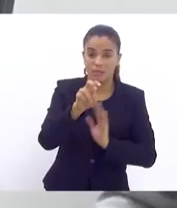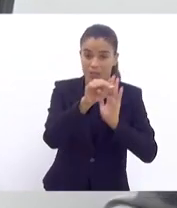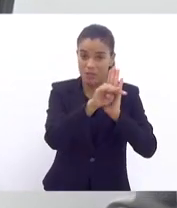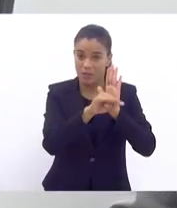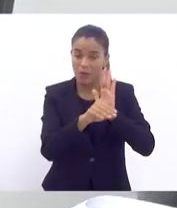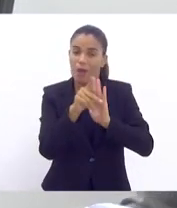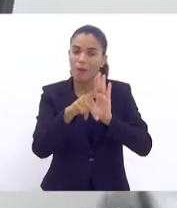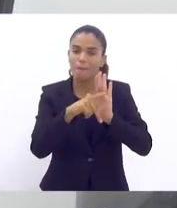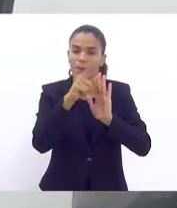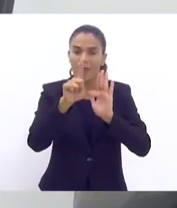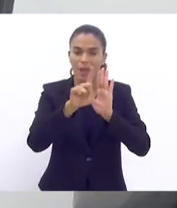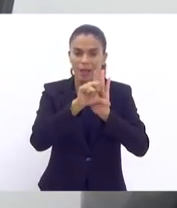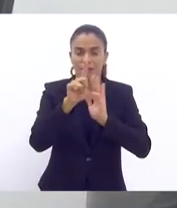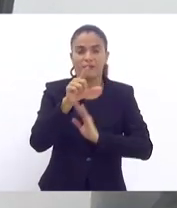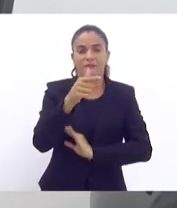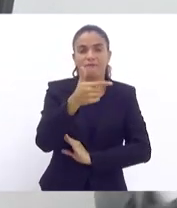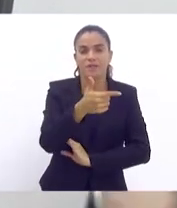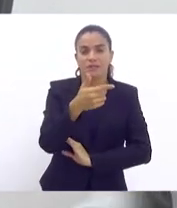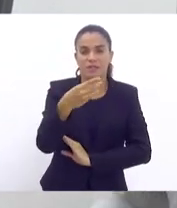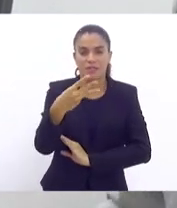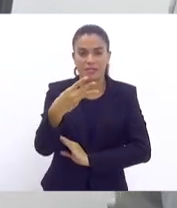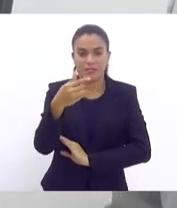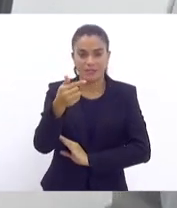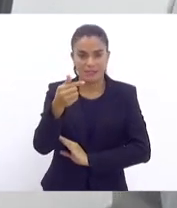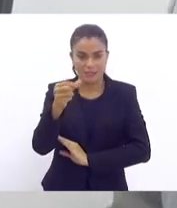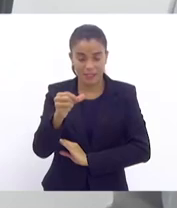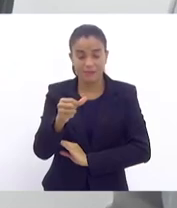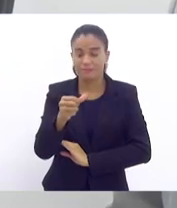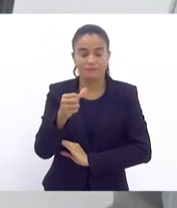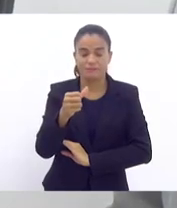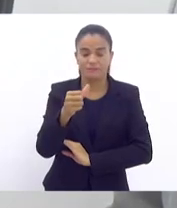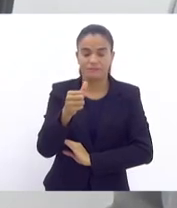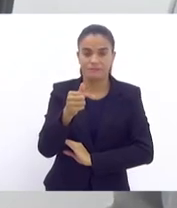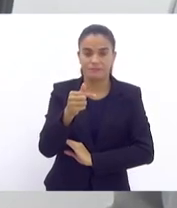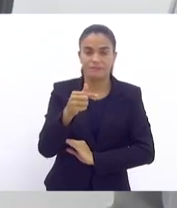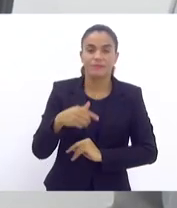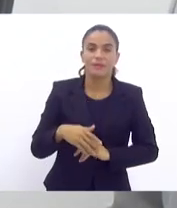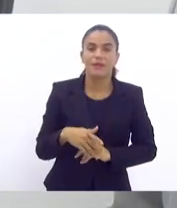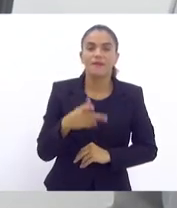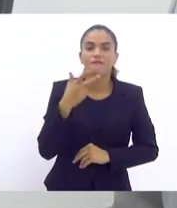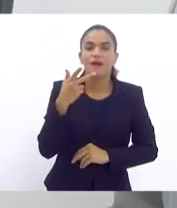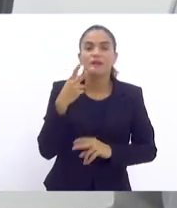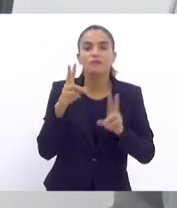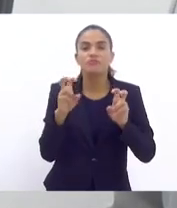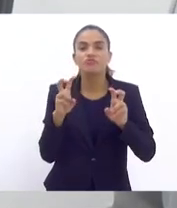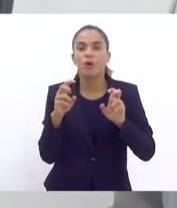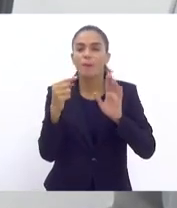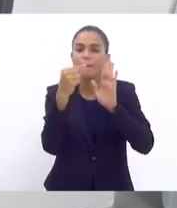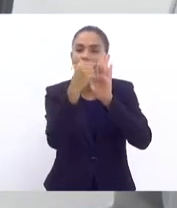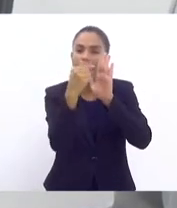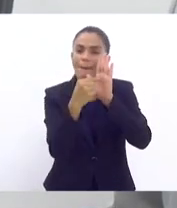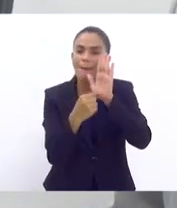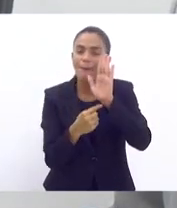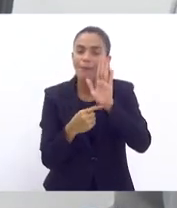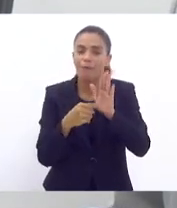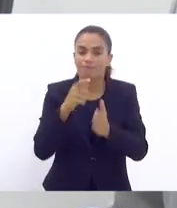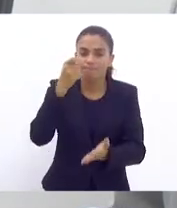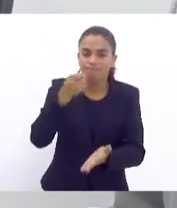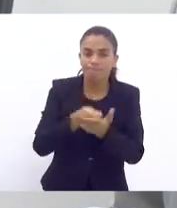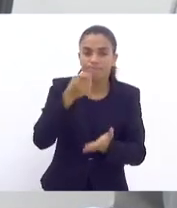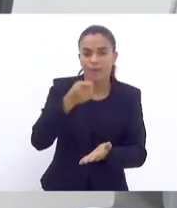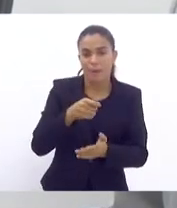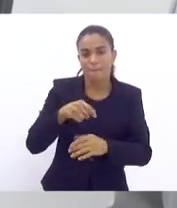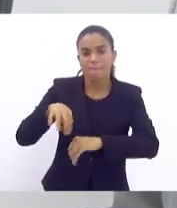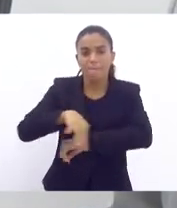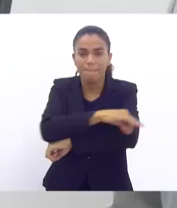um PL 38723 de autoria Deputado Cláudio Caiado que estabelece critérios e obrigações para fixação de mapas